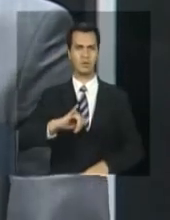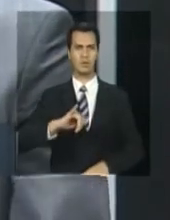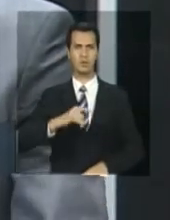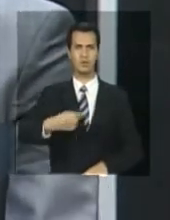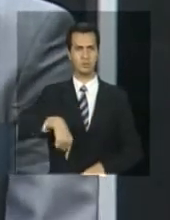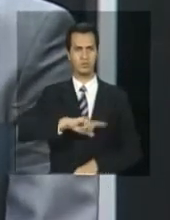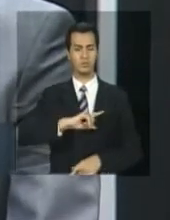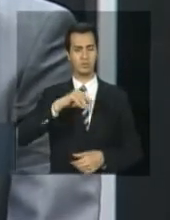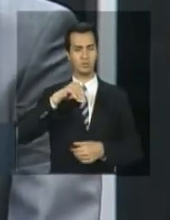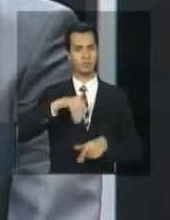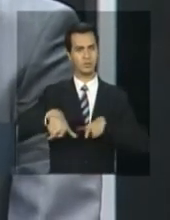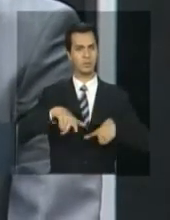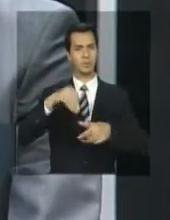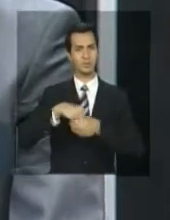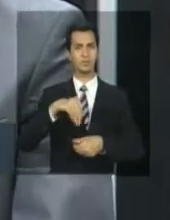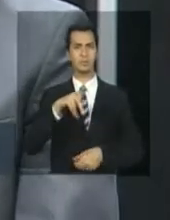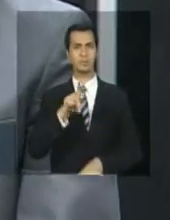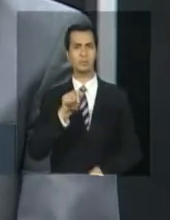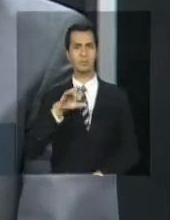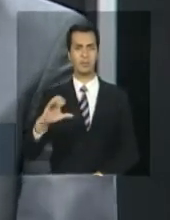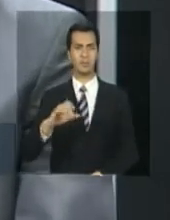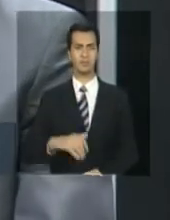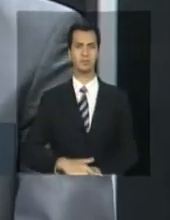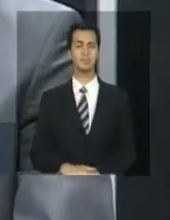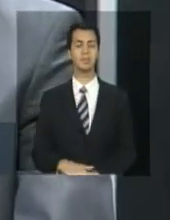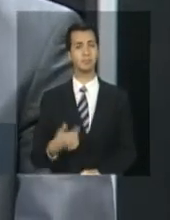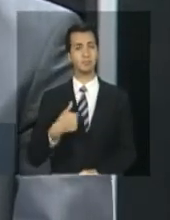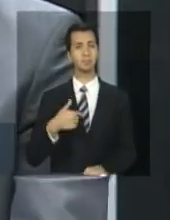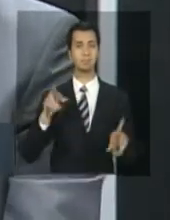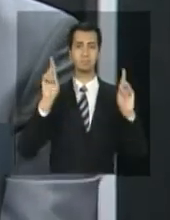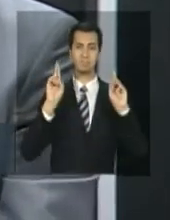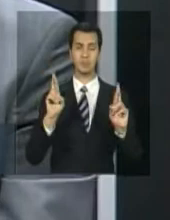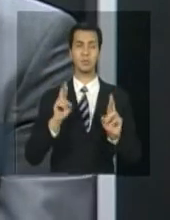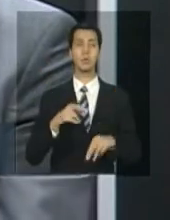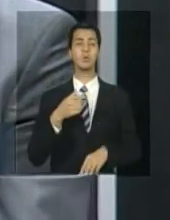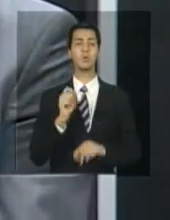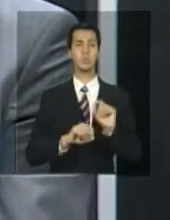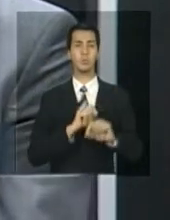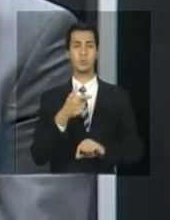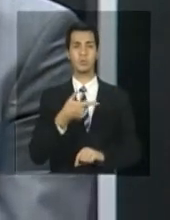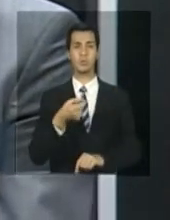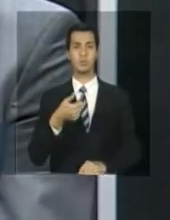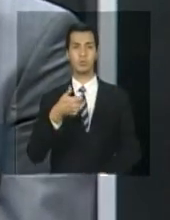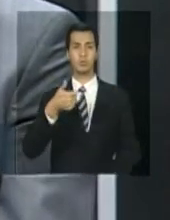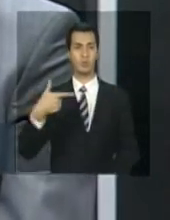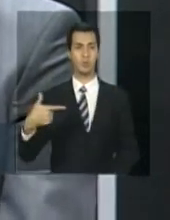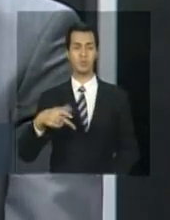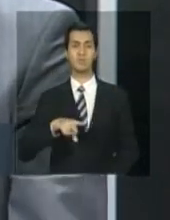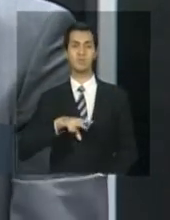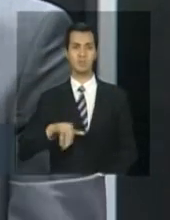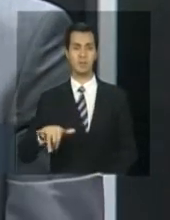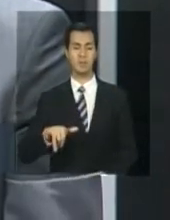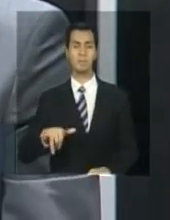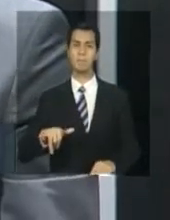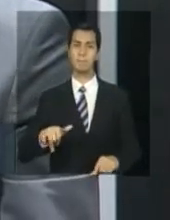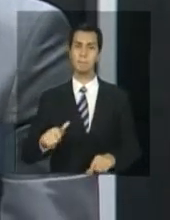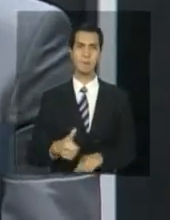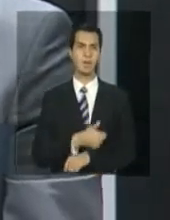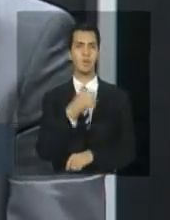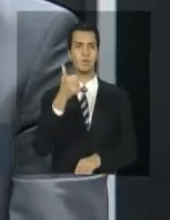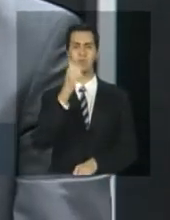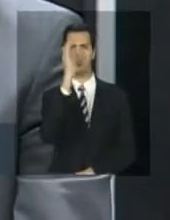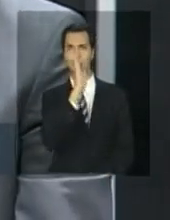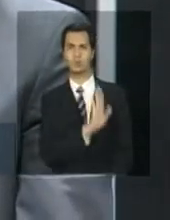das obras do PAC, que em 2012 garantirão um ímpeto ainda maior em todo o